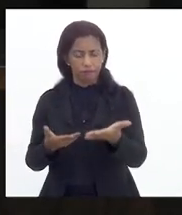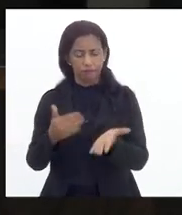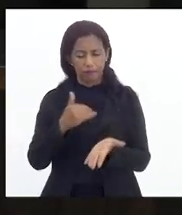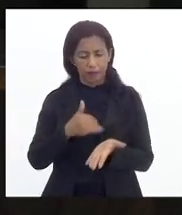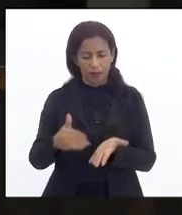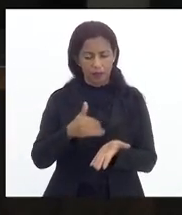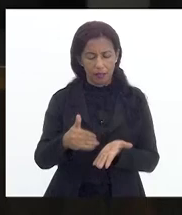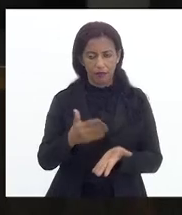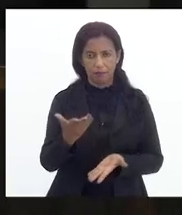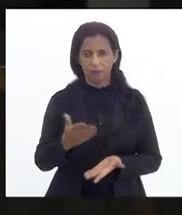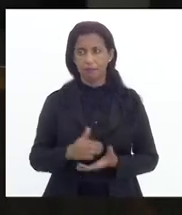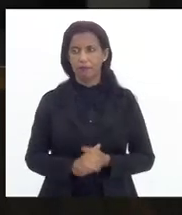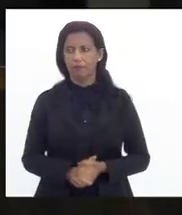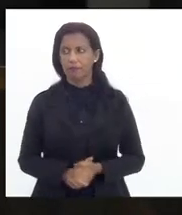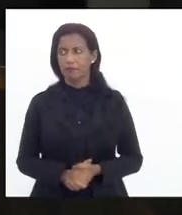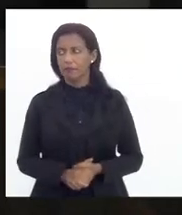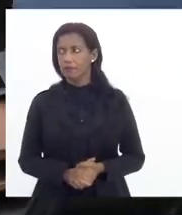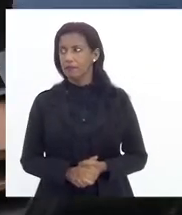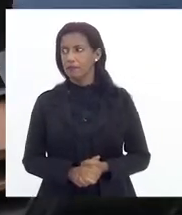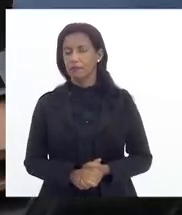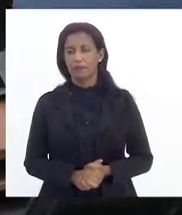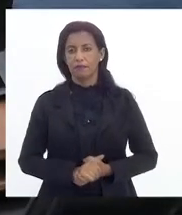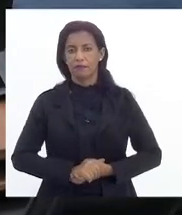secretário Nelson Rocha